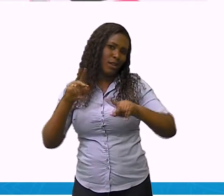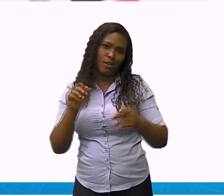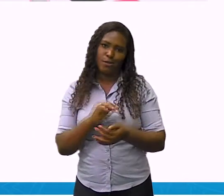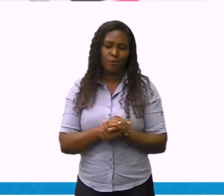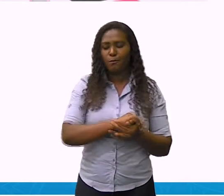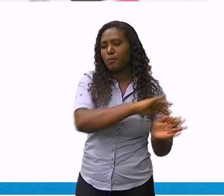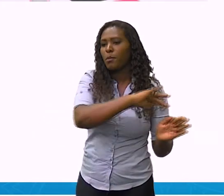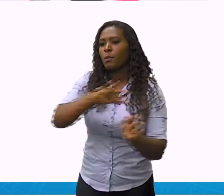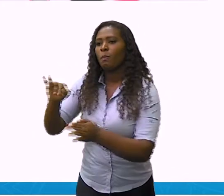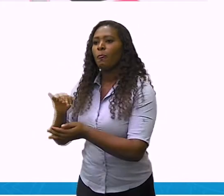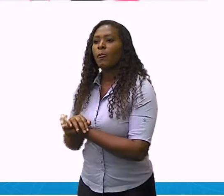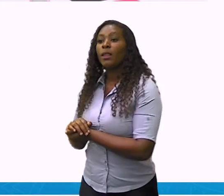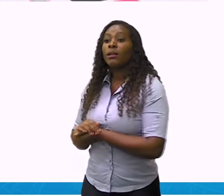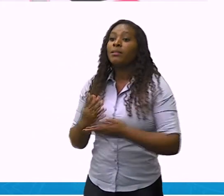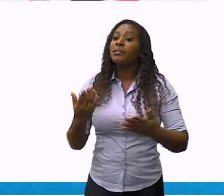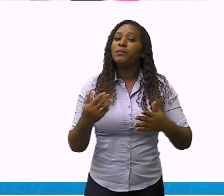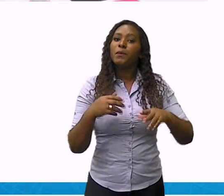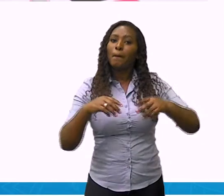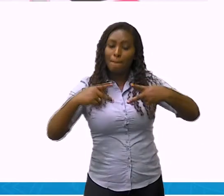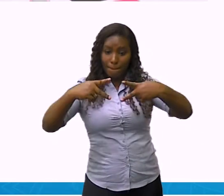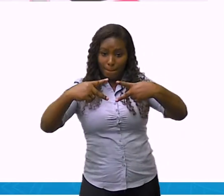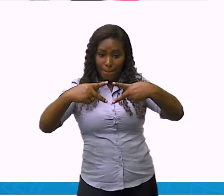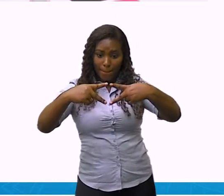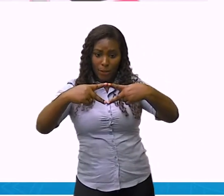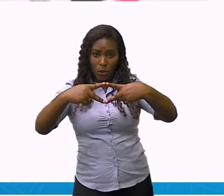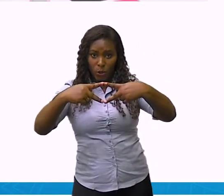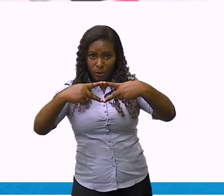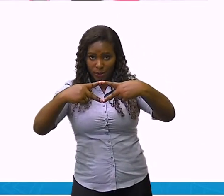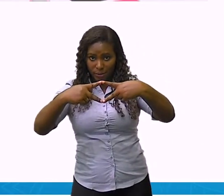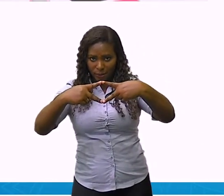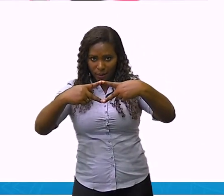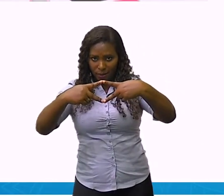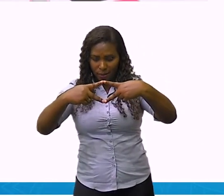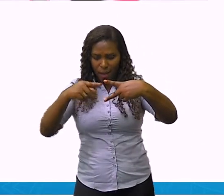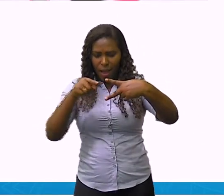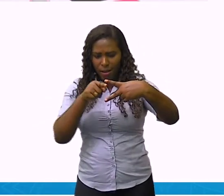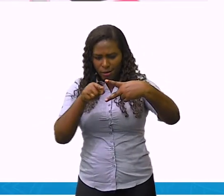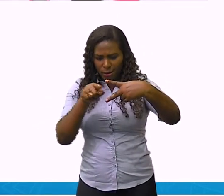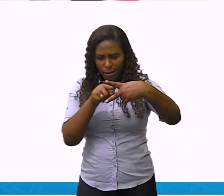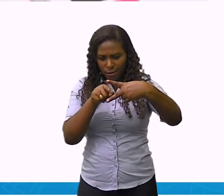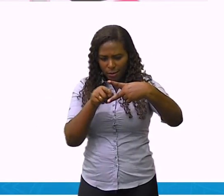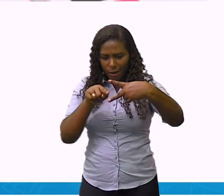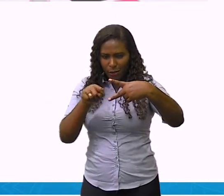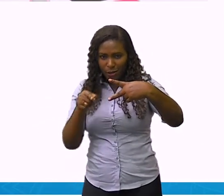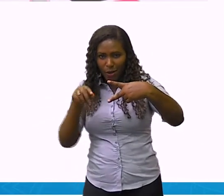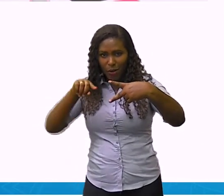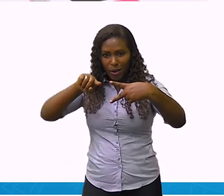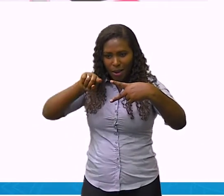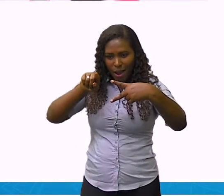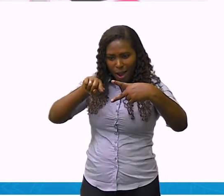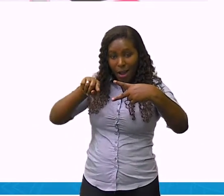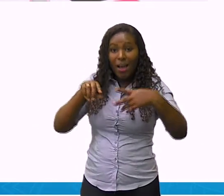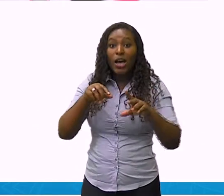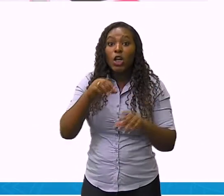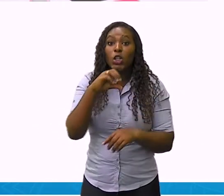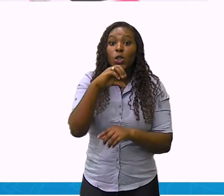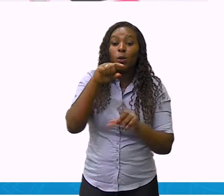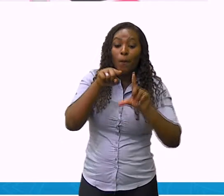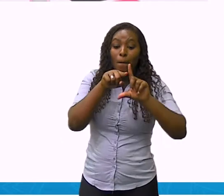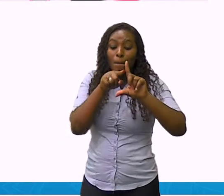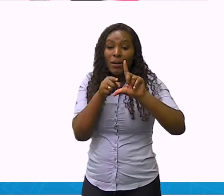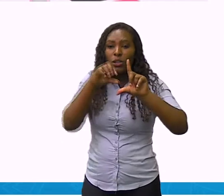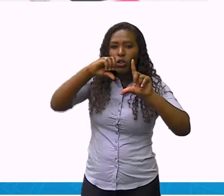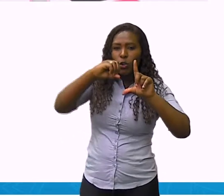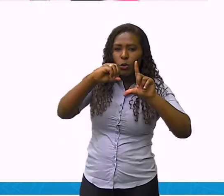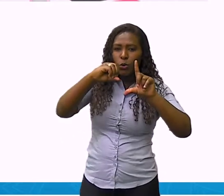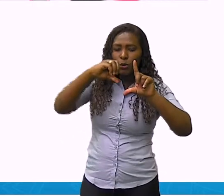Em um losango qualquer, as diagonais são perpendiculares entre si? Sim, em todo losango as